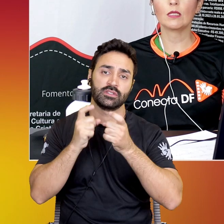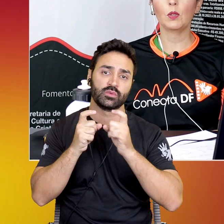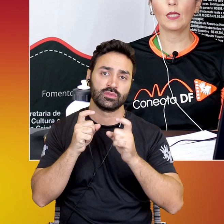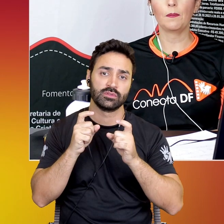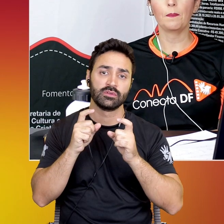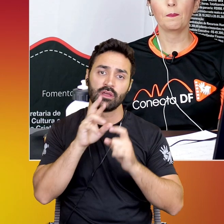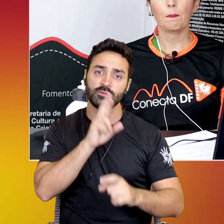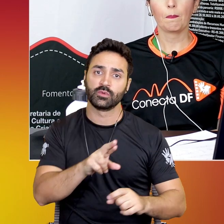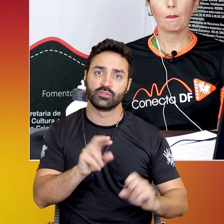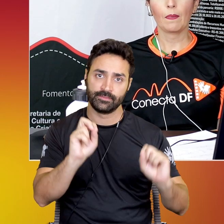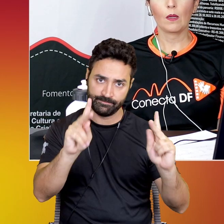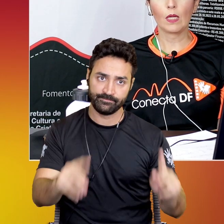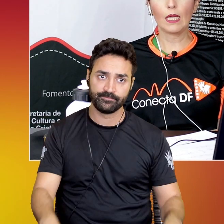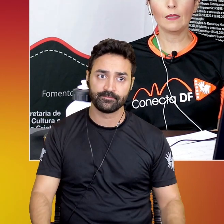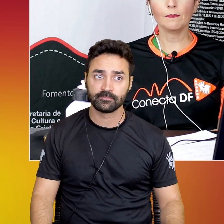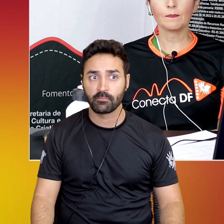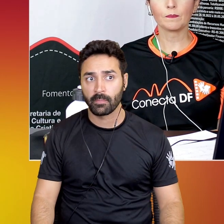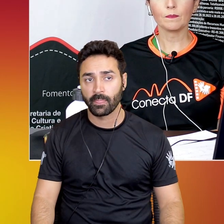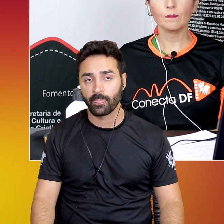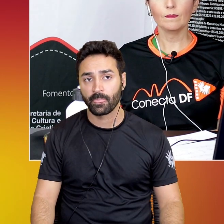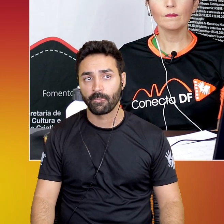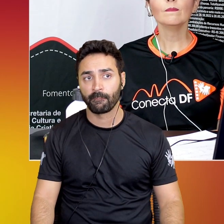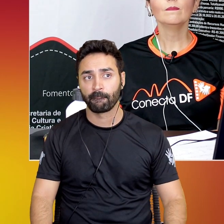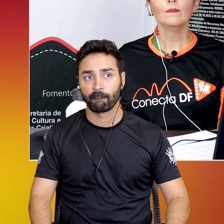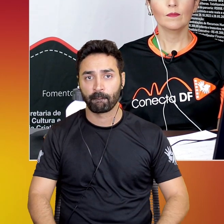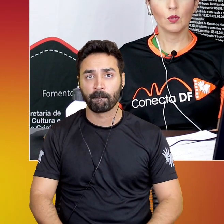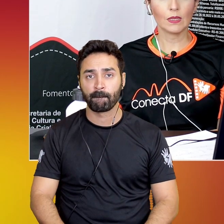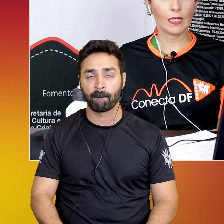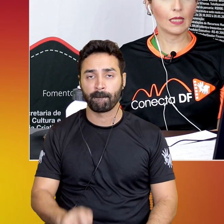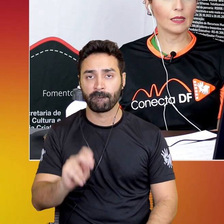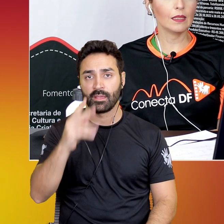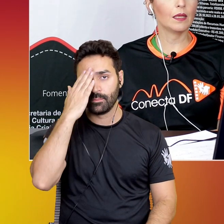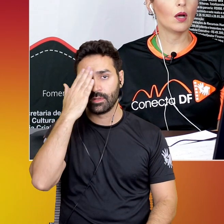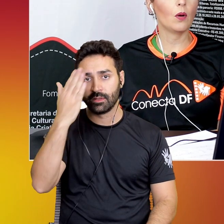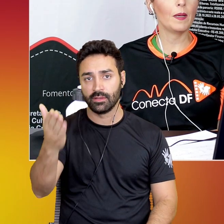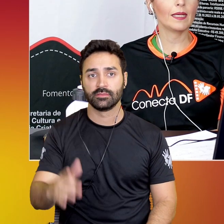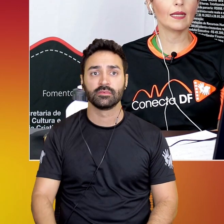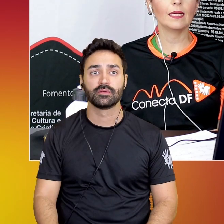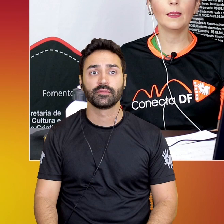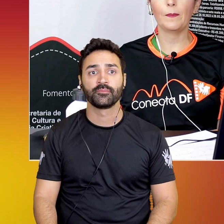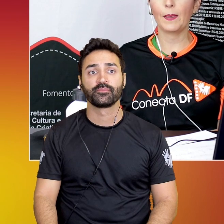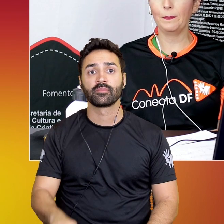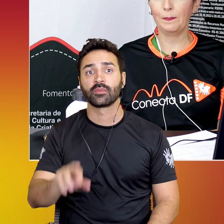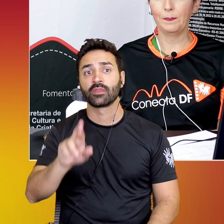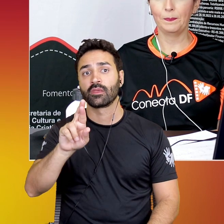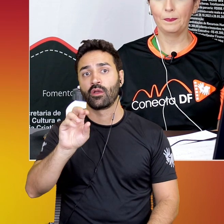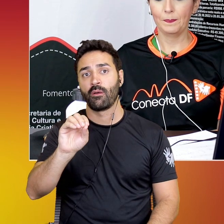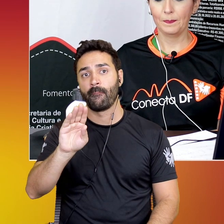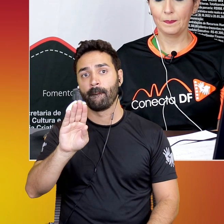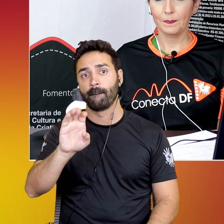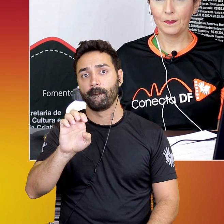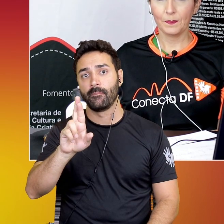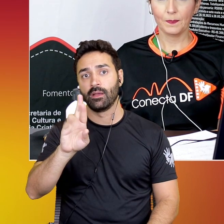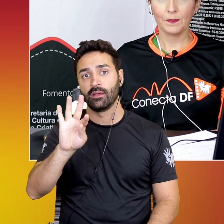vão responder. Ok? Ok, obrigada. Por nada. Roberta Gama.